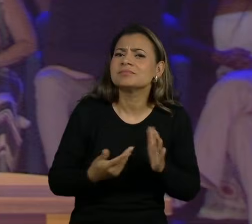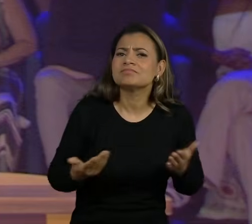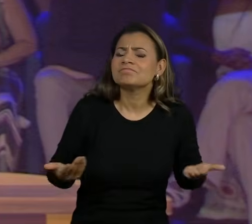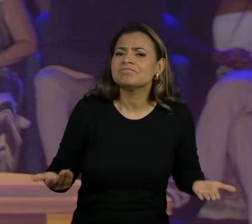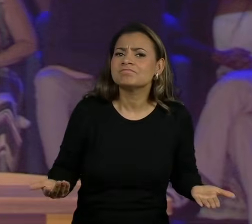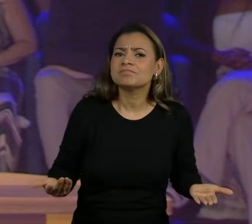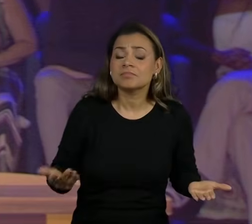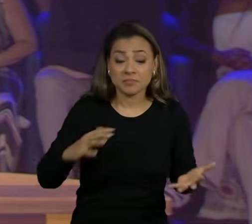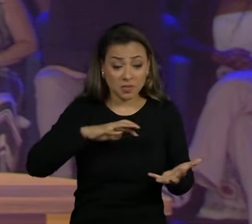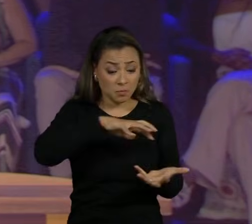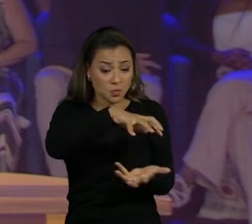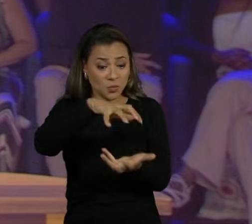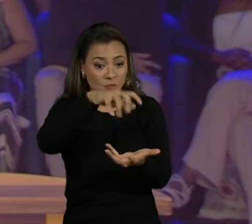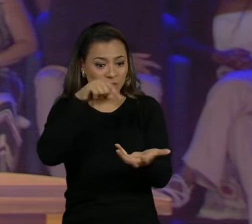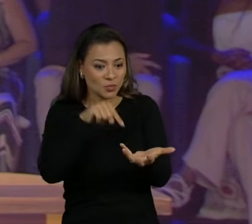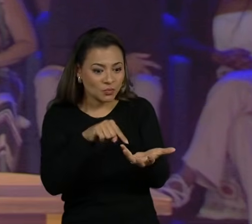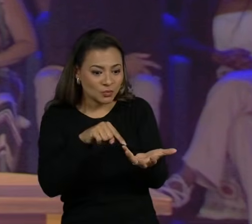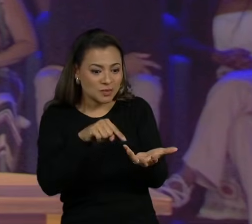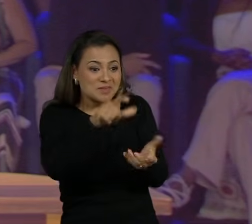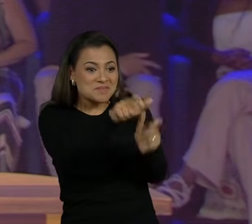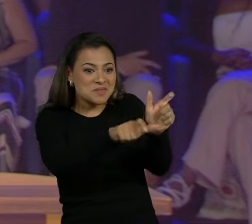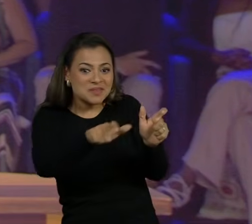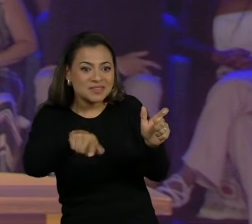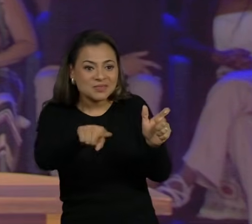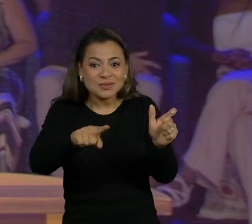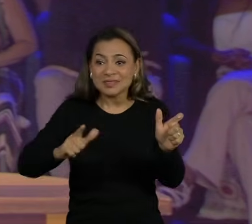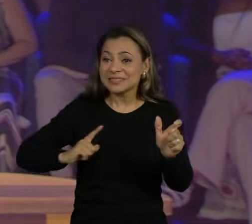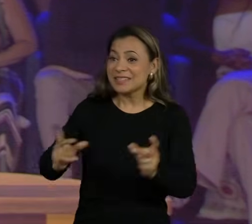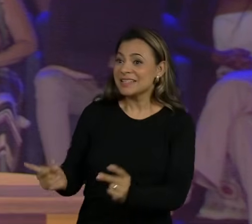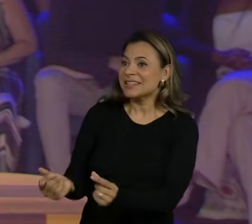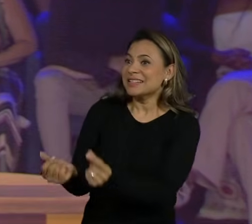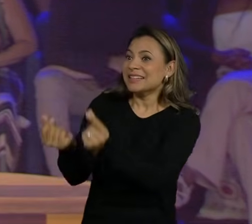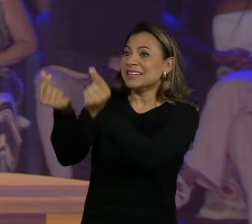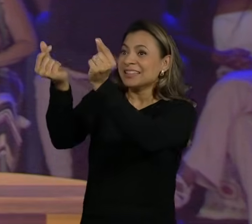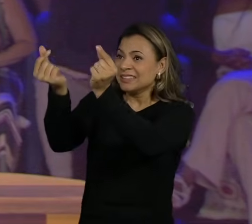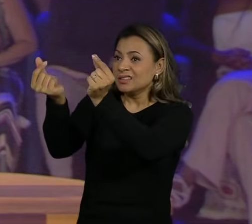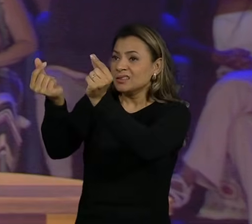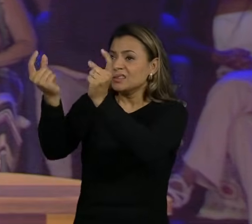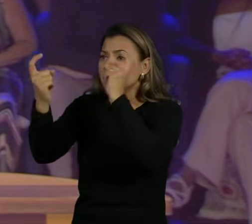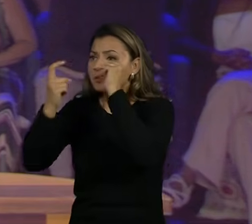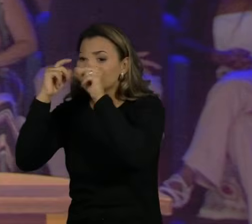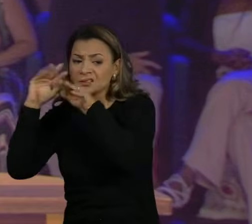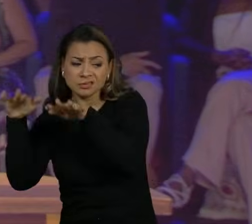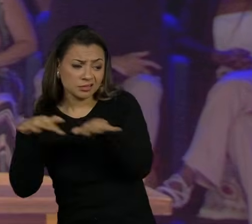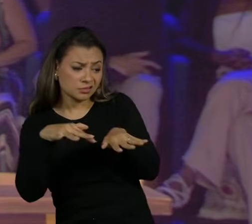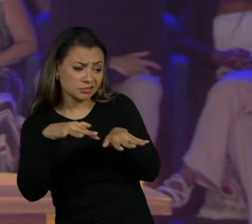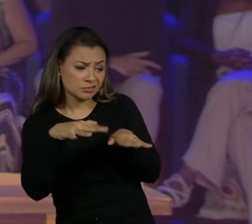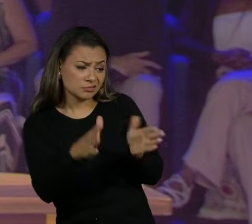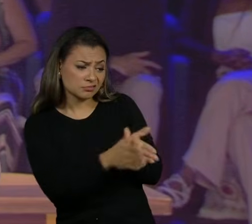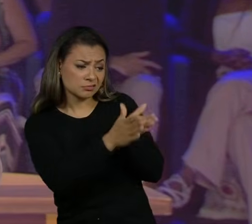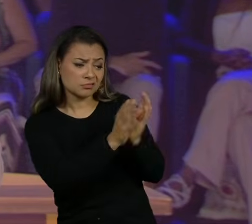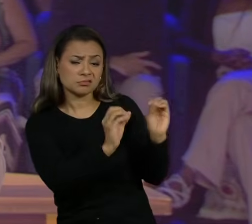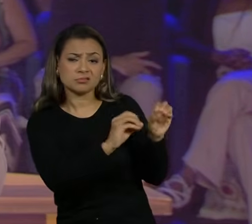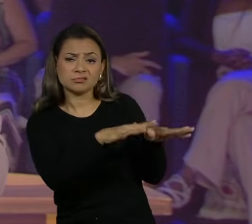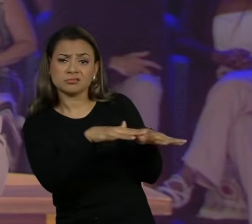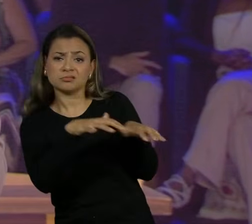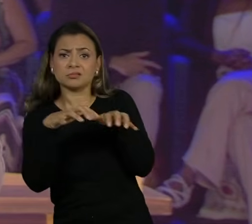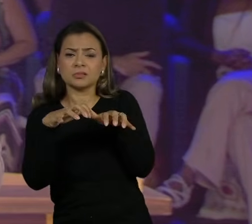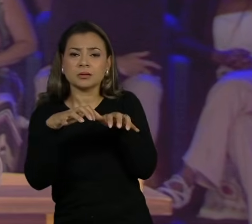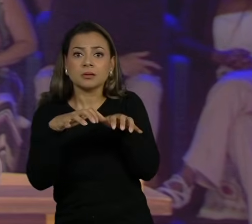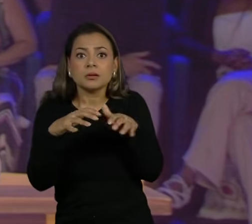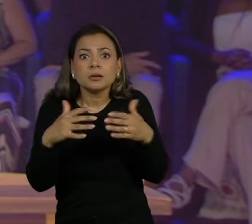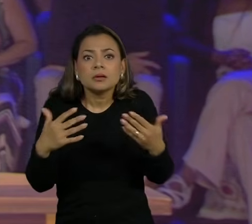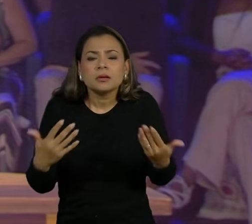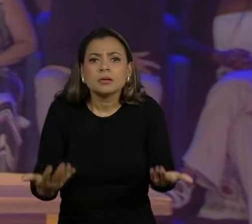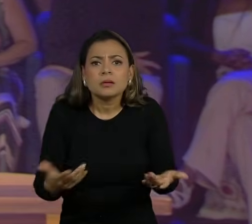em os que têm não se preocupam com os que não têm? O que é o nosso mundo em que há milhões de